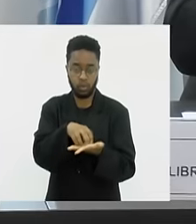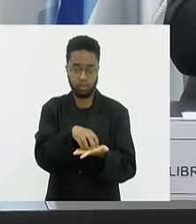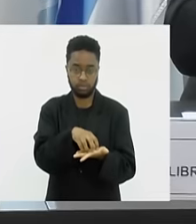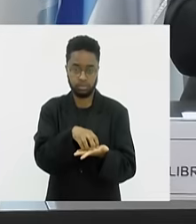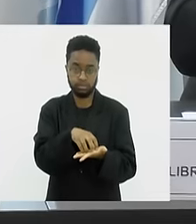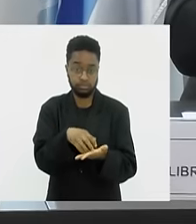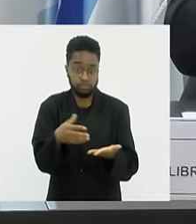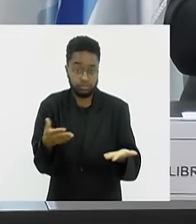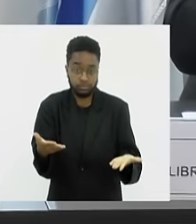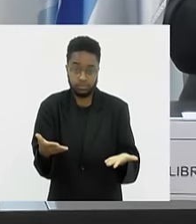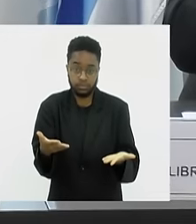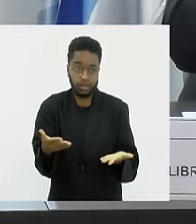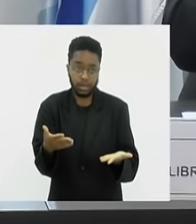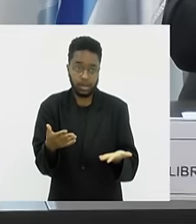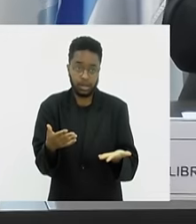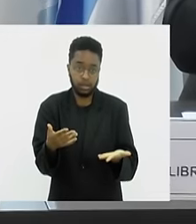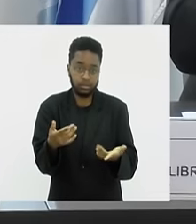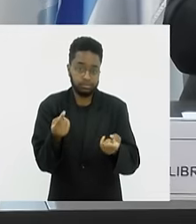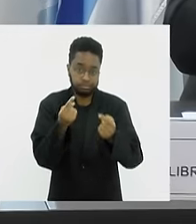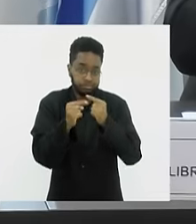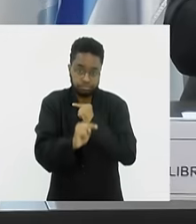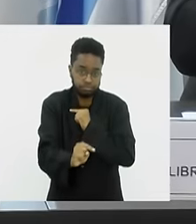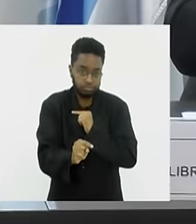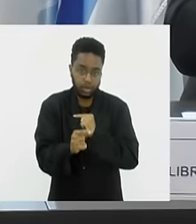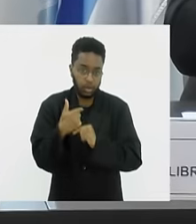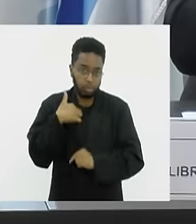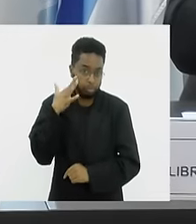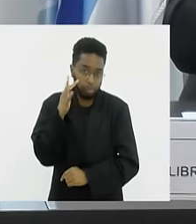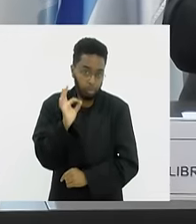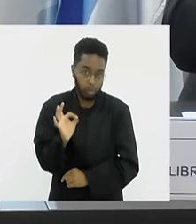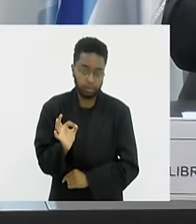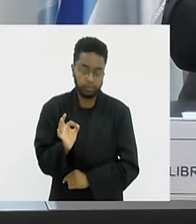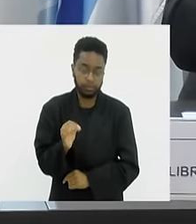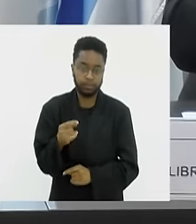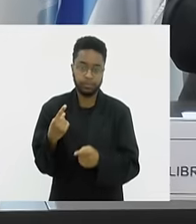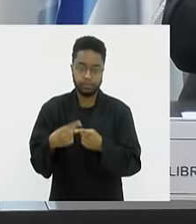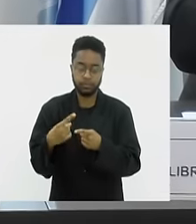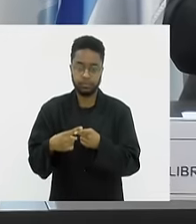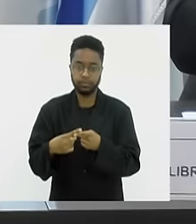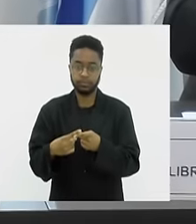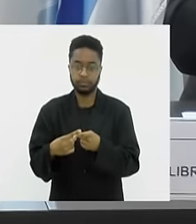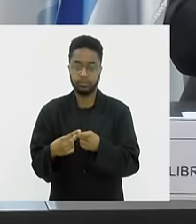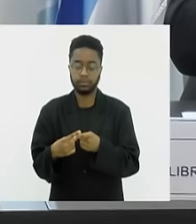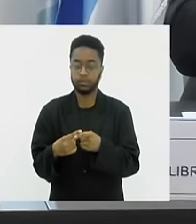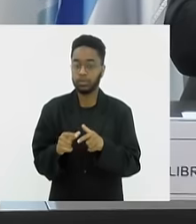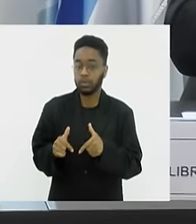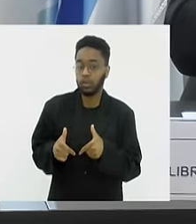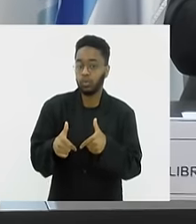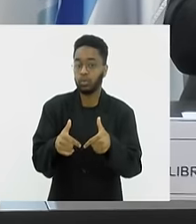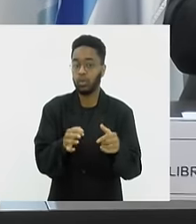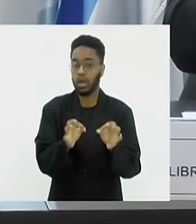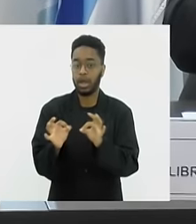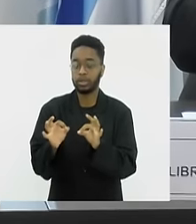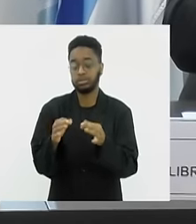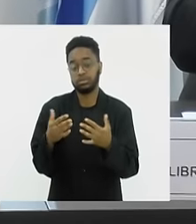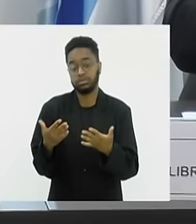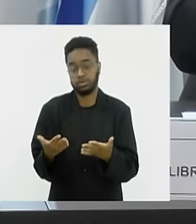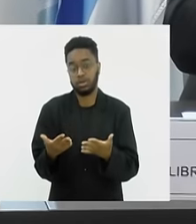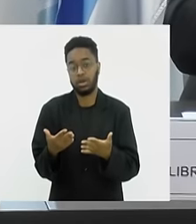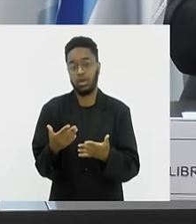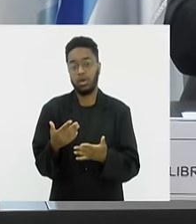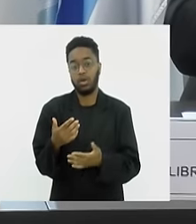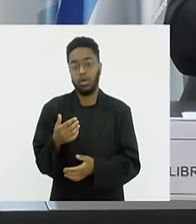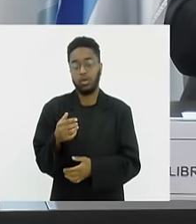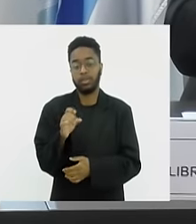É o que não nos faz entender. E deixa de executar, no mínimo, há um crime de prevaricação. Quando o Detro,